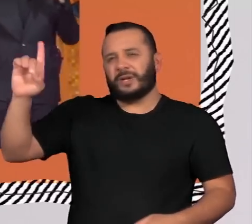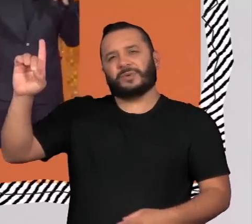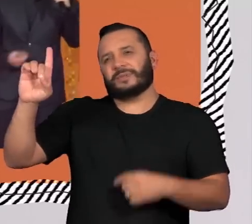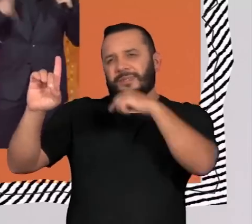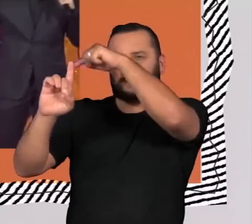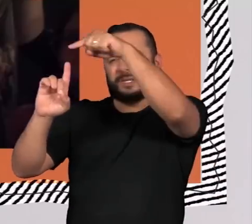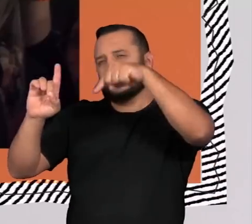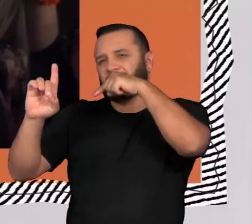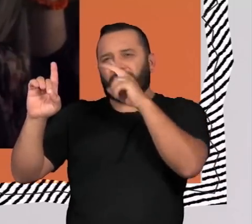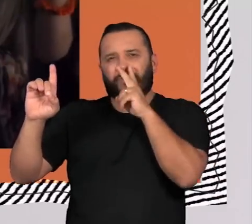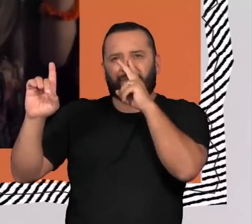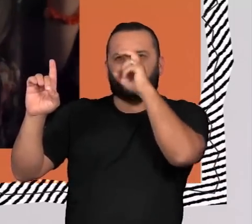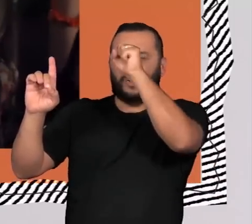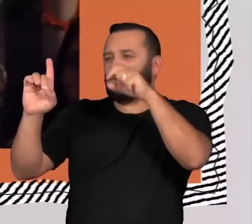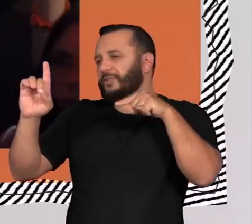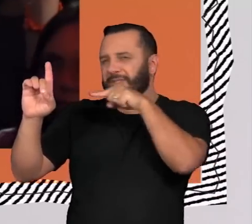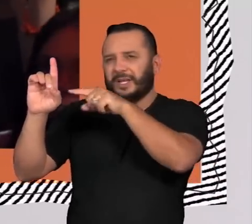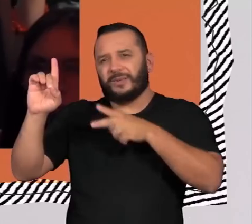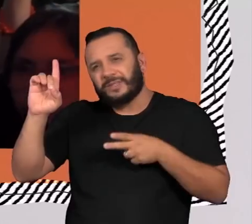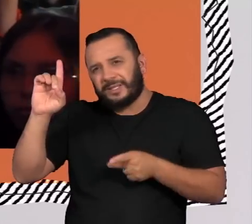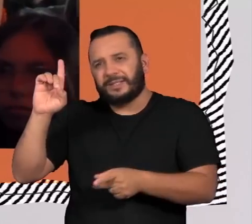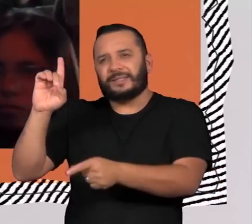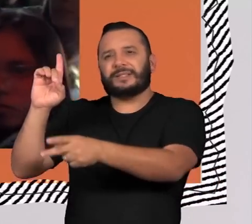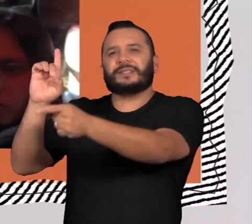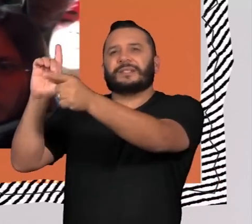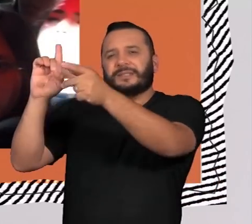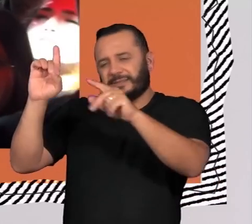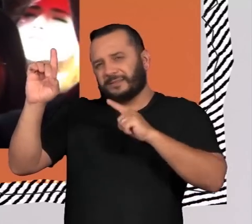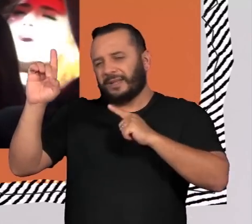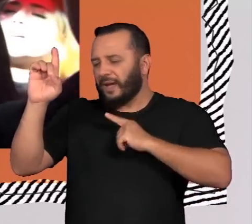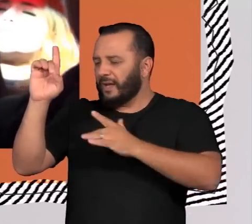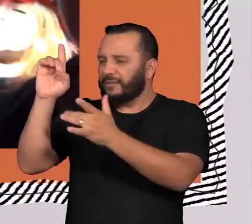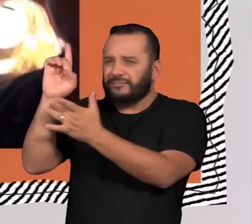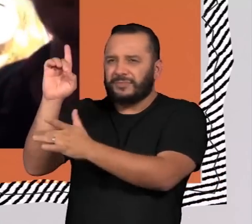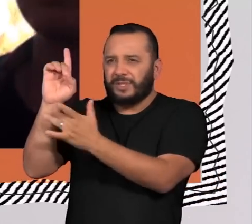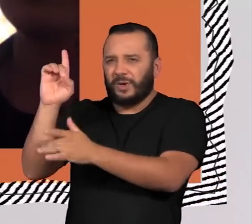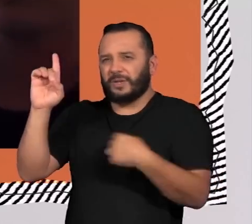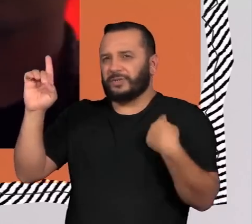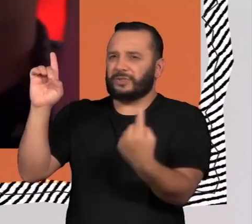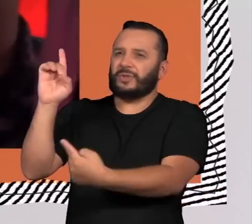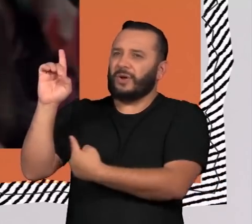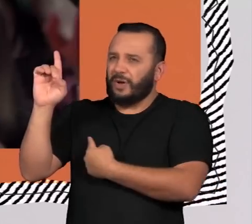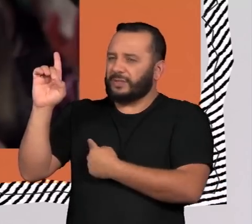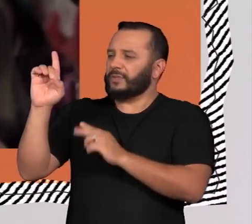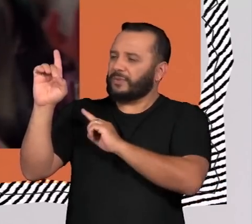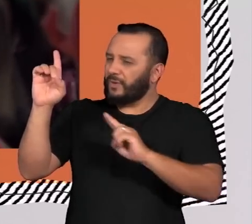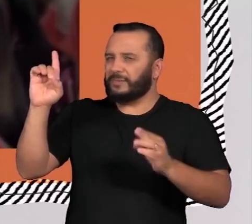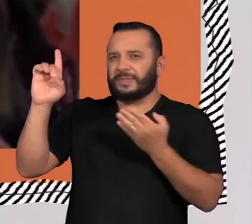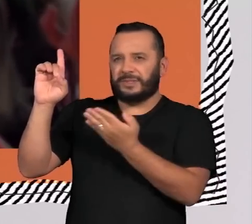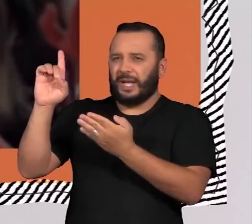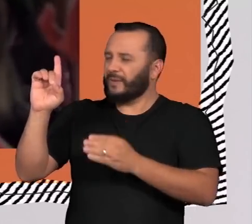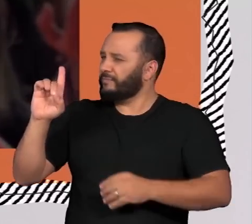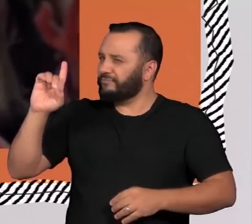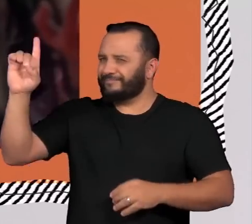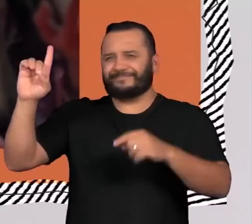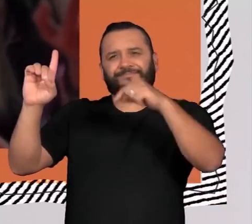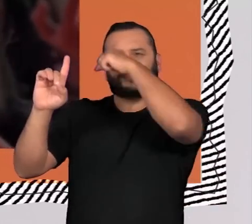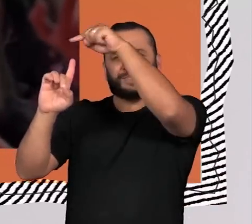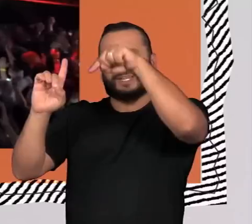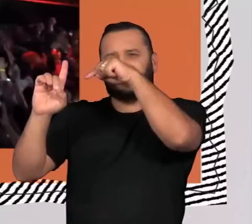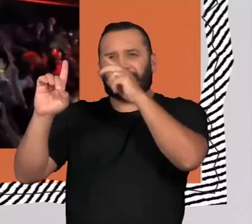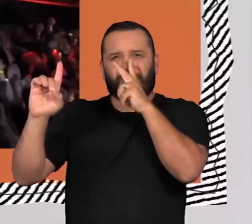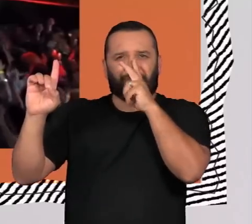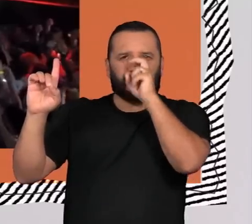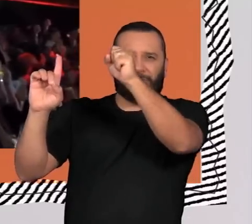Deus Forte, Deus Imortal, tende piedade de nós e do mundo inteiro. Deus Santo, Deus